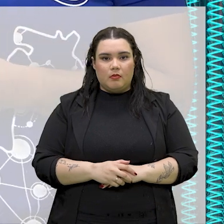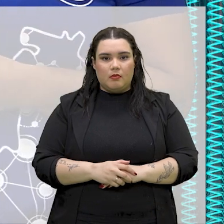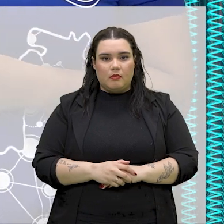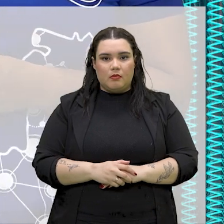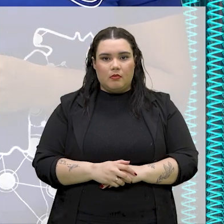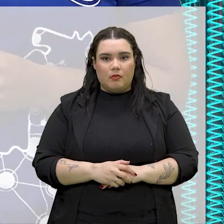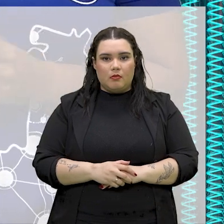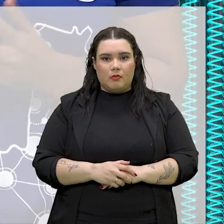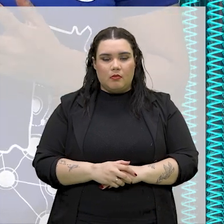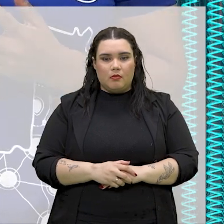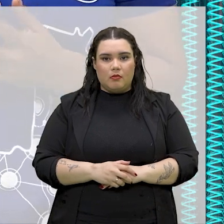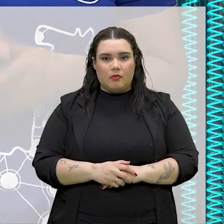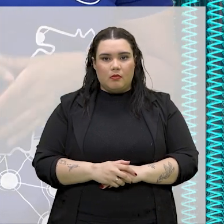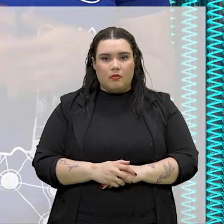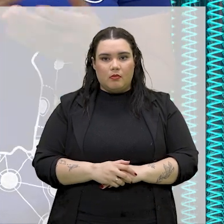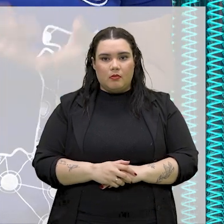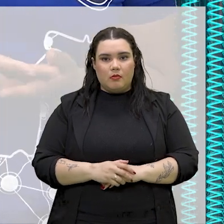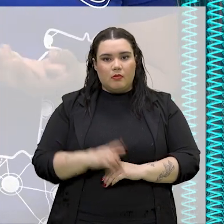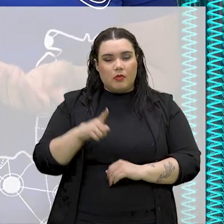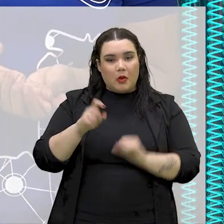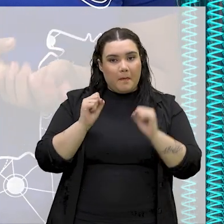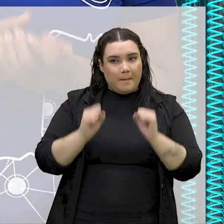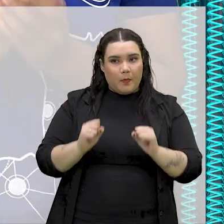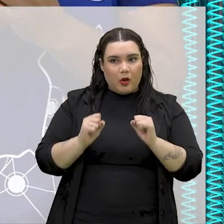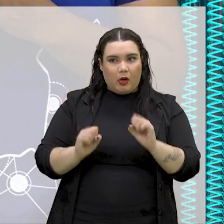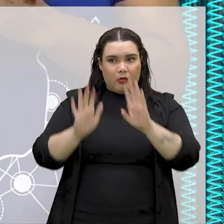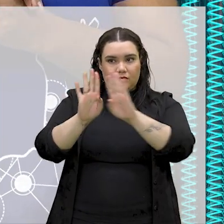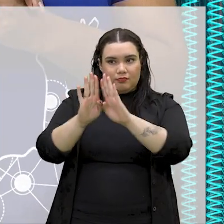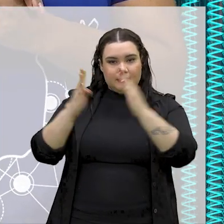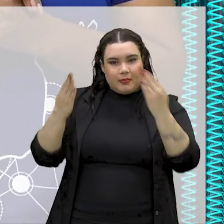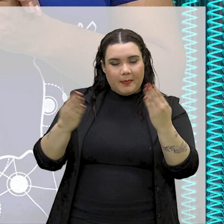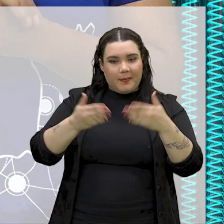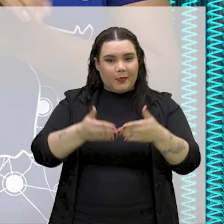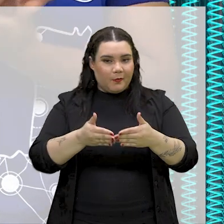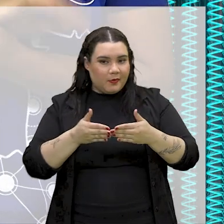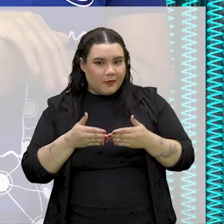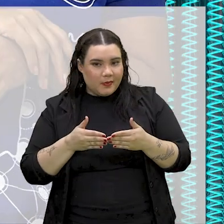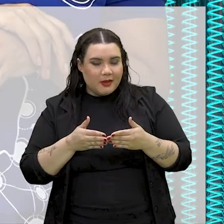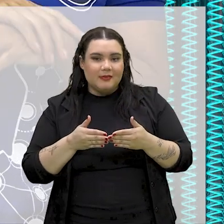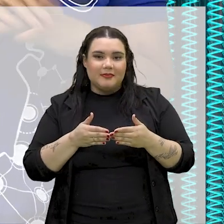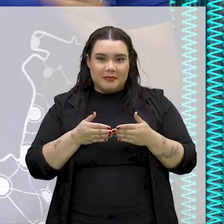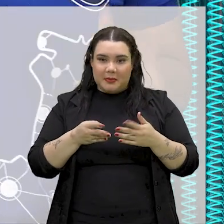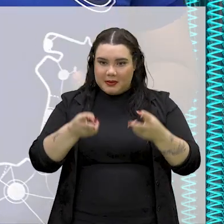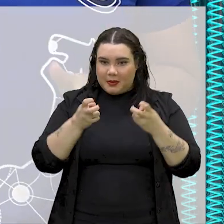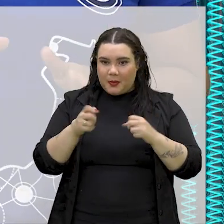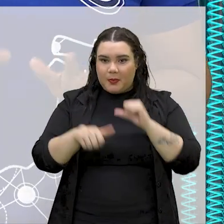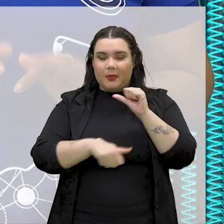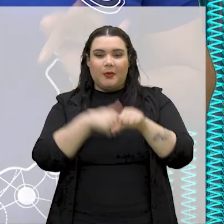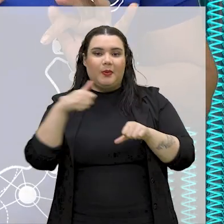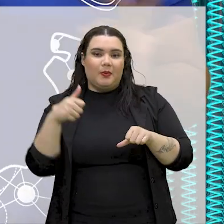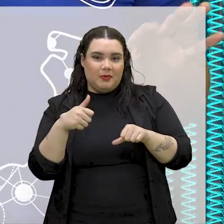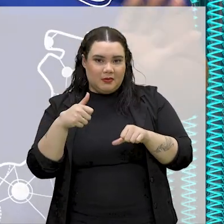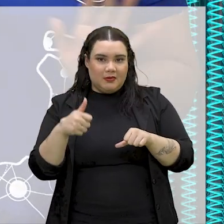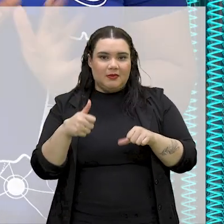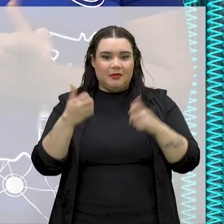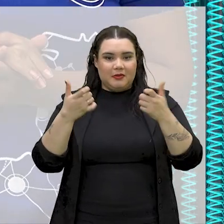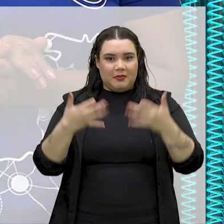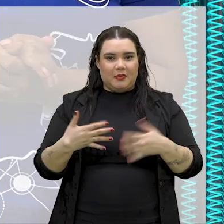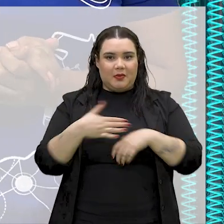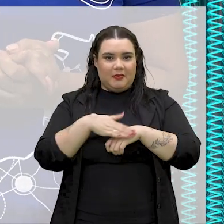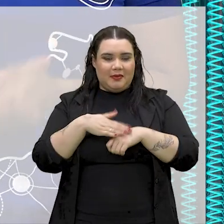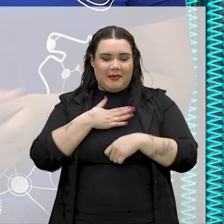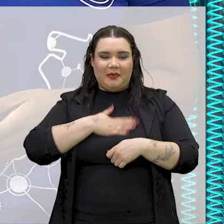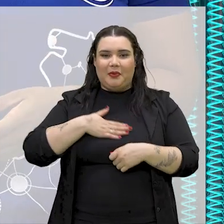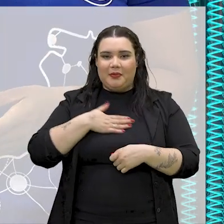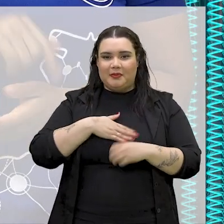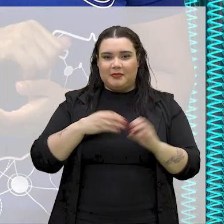the window, please? Você pode abrir a janela, por favor? Olha como mudou completamente aí o pedido que a gente vai lá e faz até com